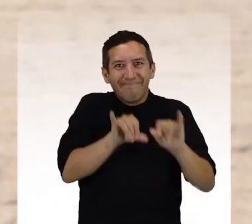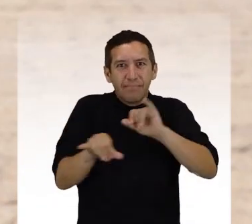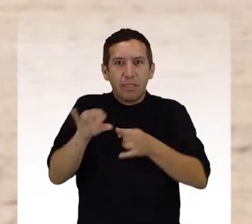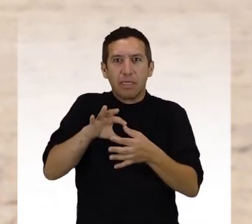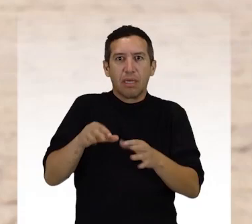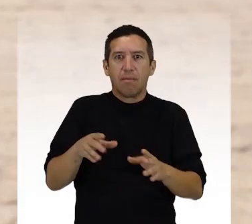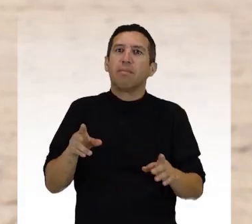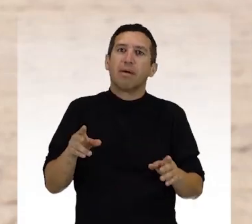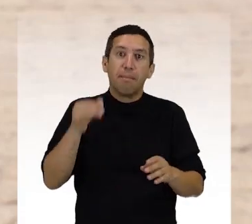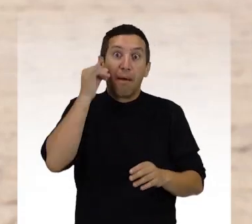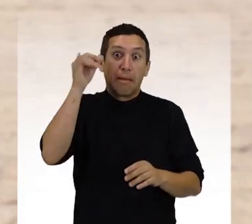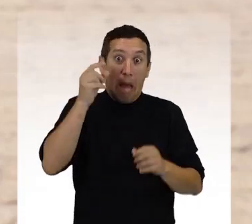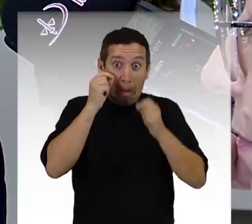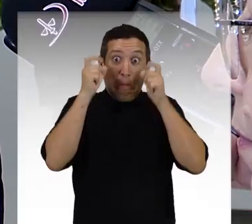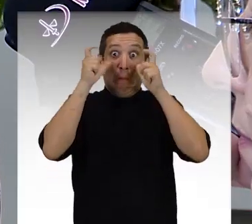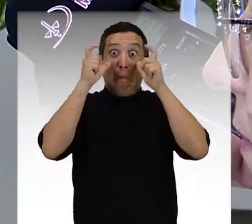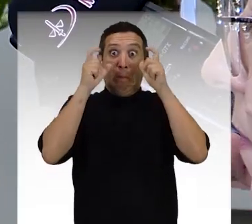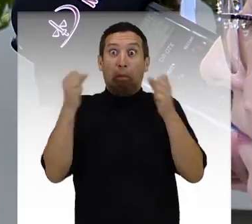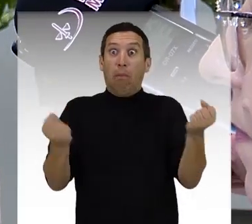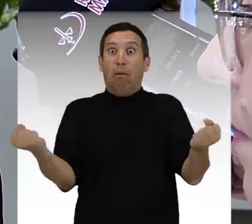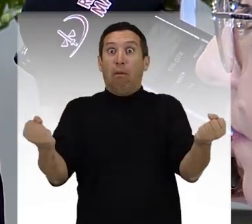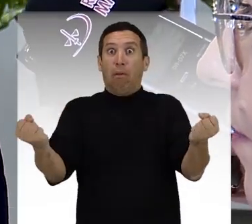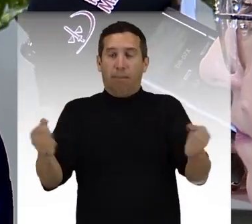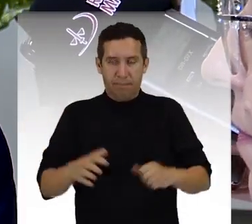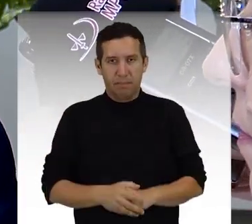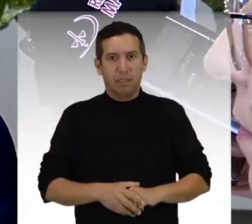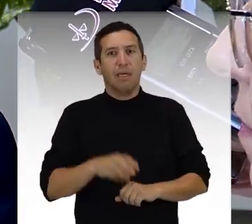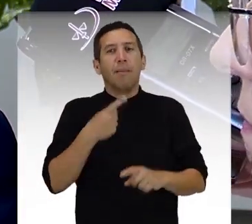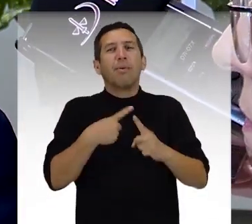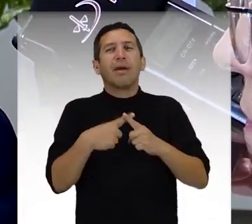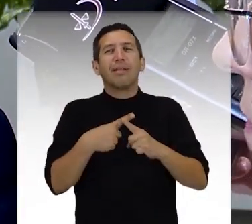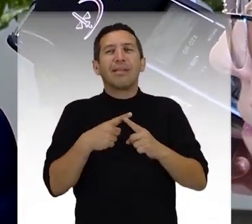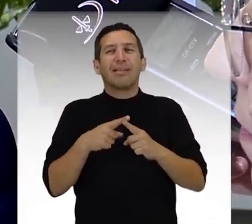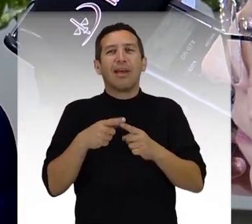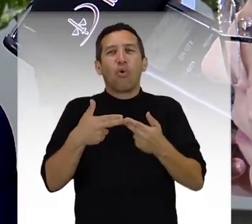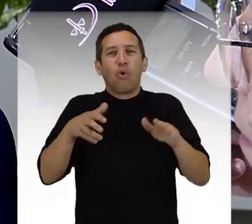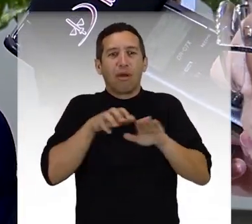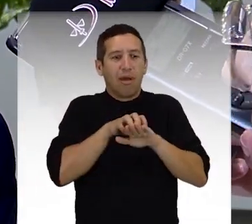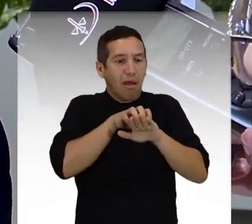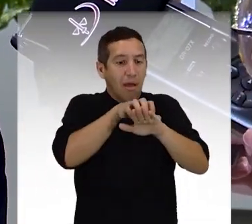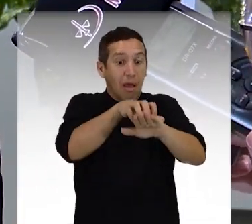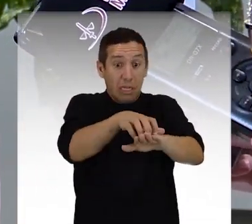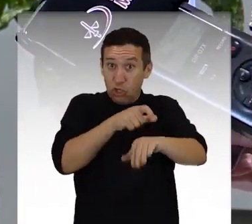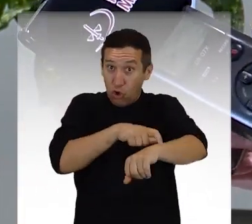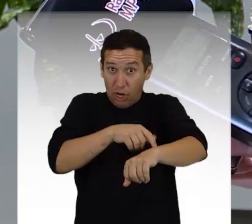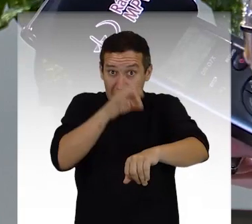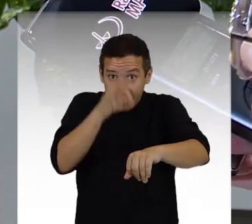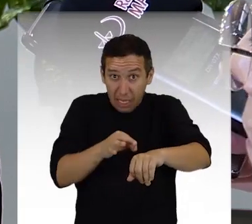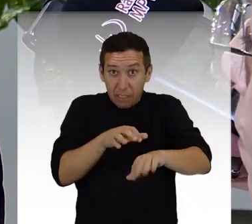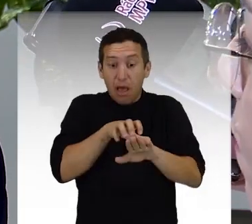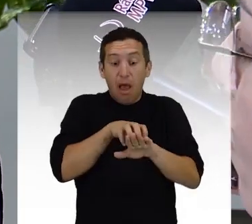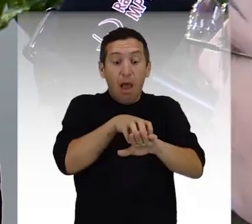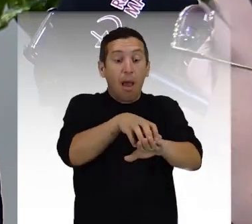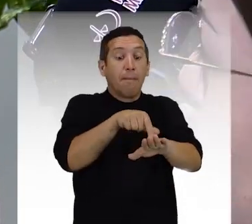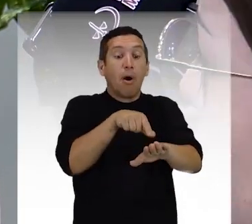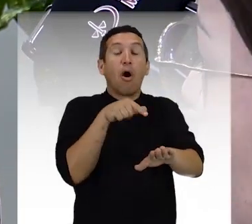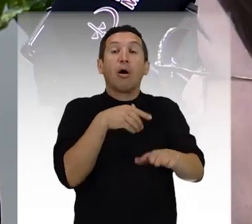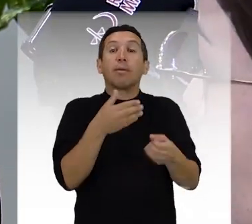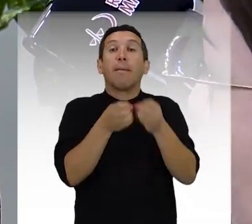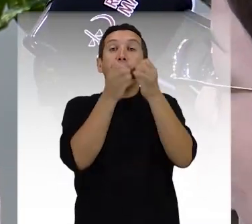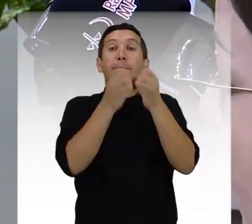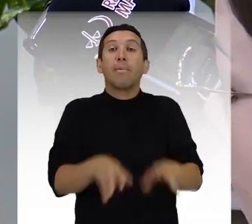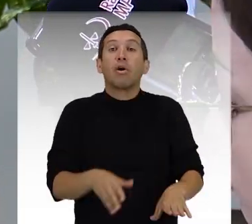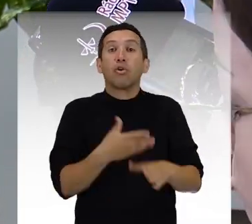suportar as exigências das empresas. Nós temos cargas para imperecíveis. O que acontece? Se você não entregar em determinado horário, você perde a